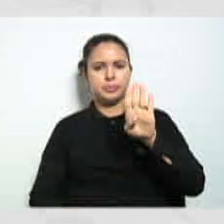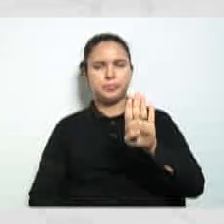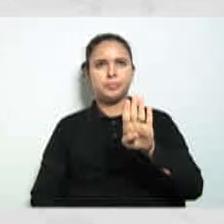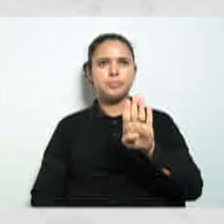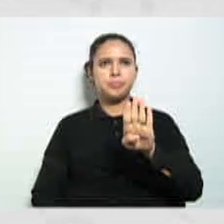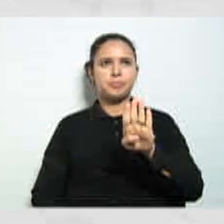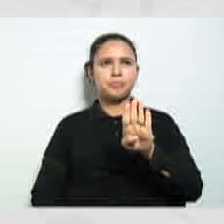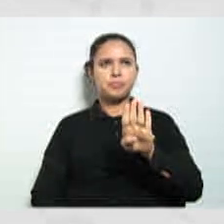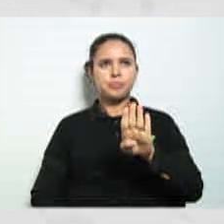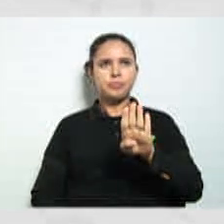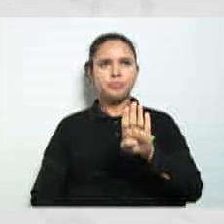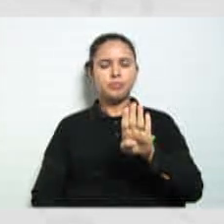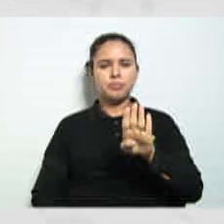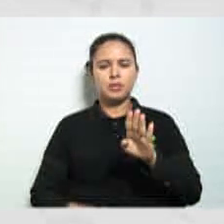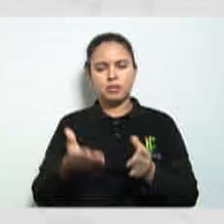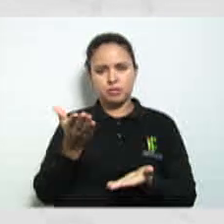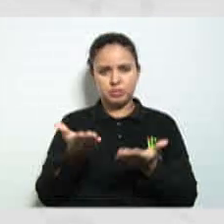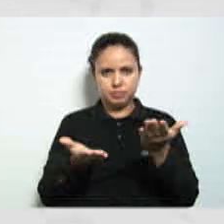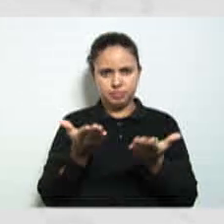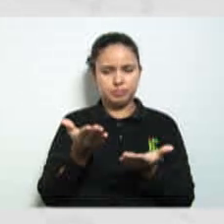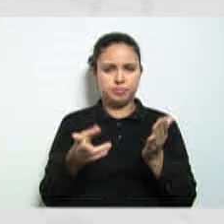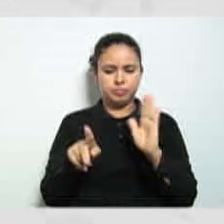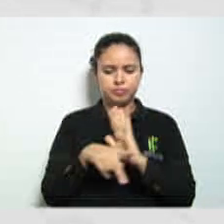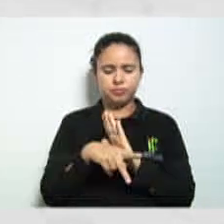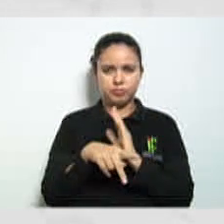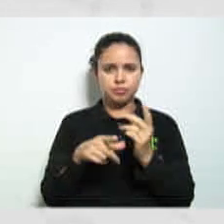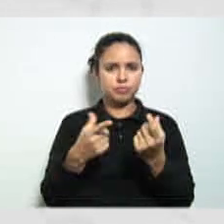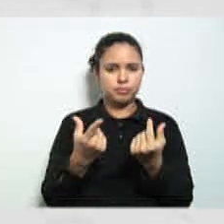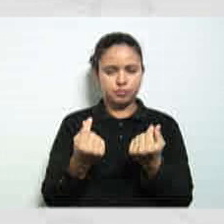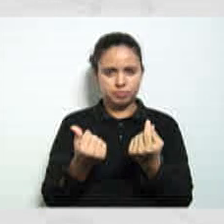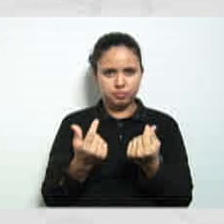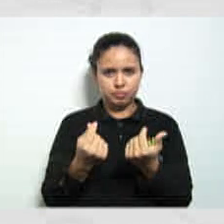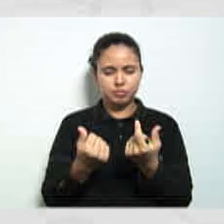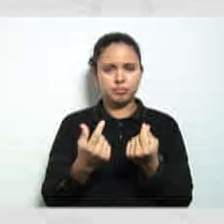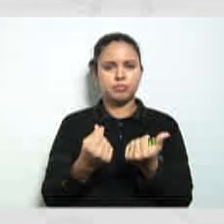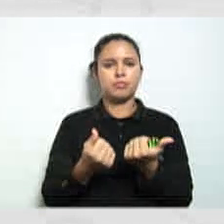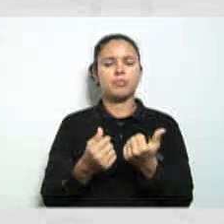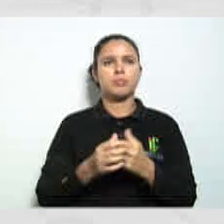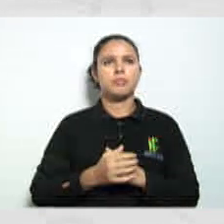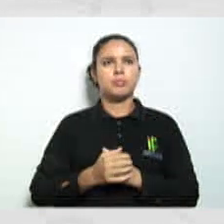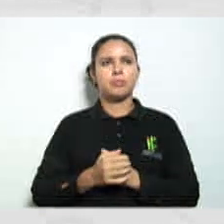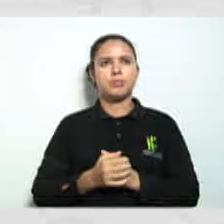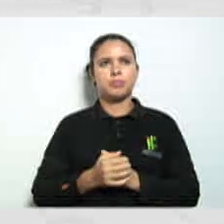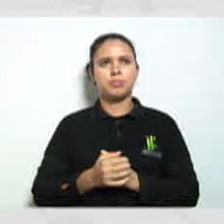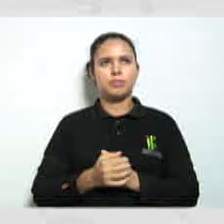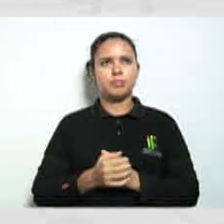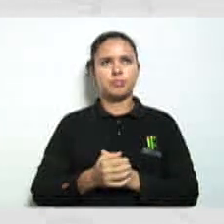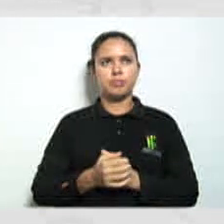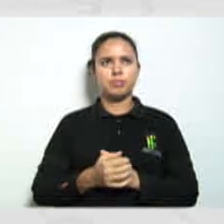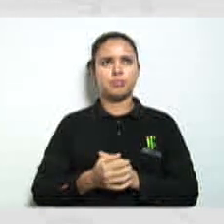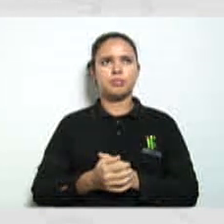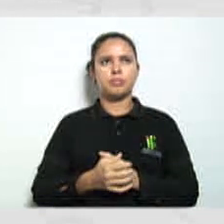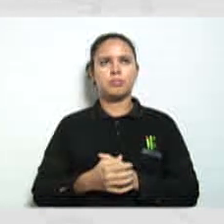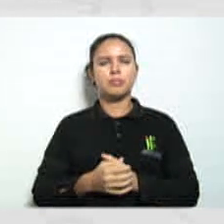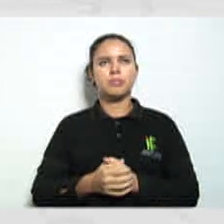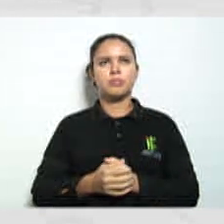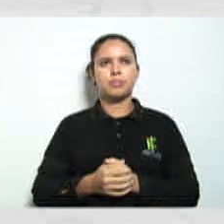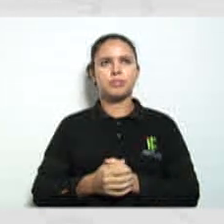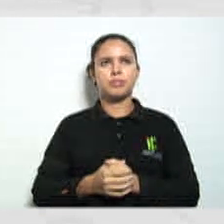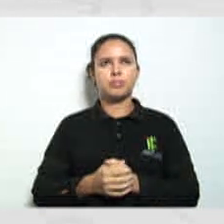O balanço patrimonial. O que é o balanço patrimonial? Então, vamos aqui o balanço